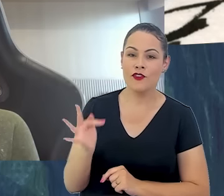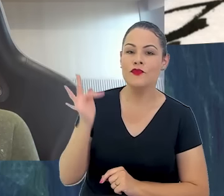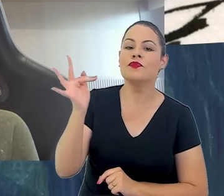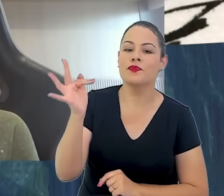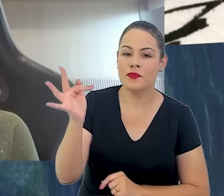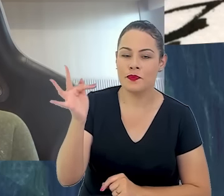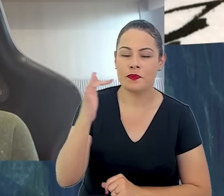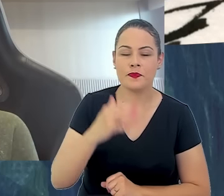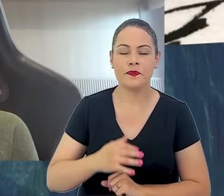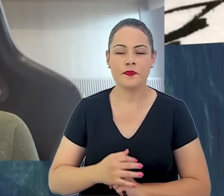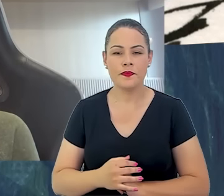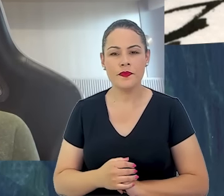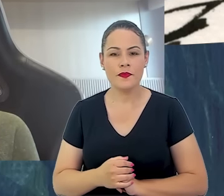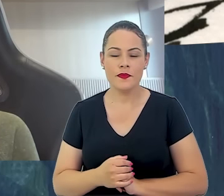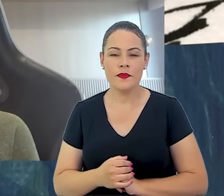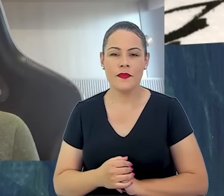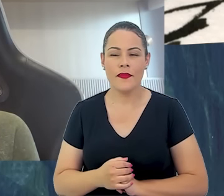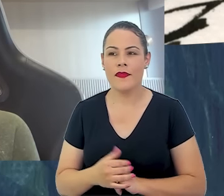disso,